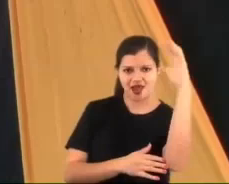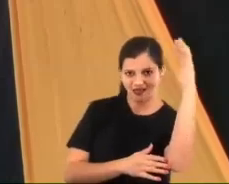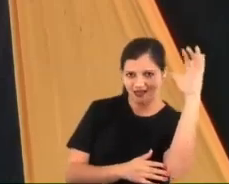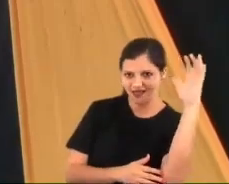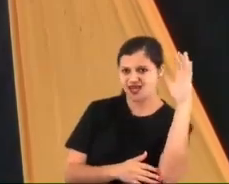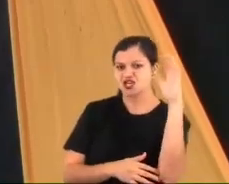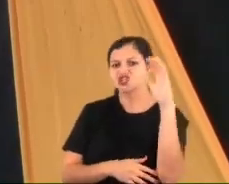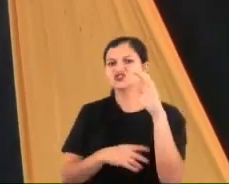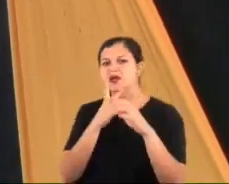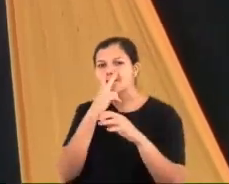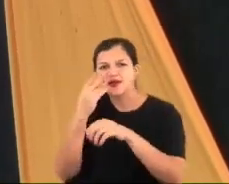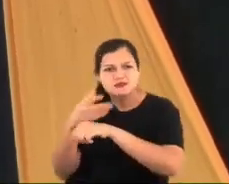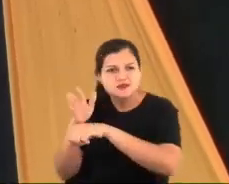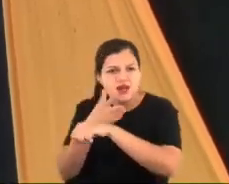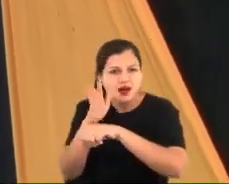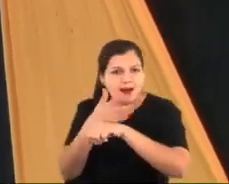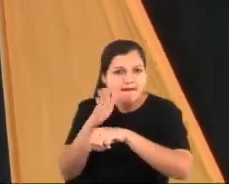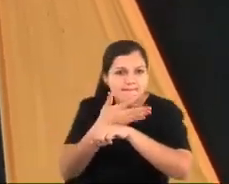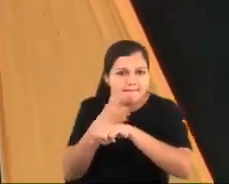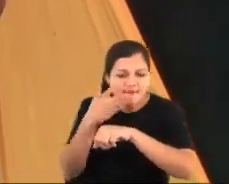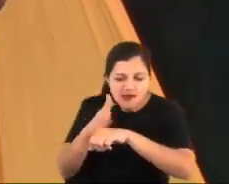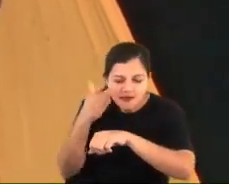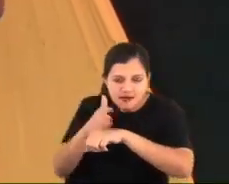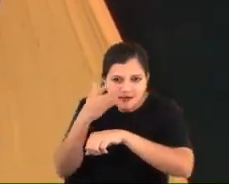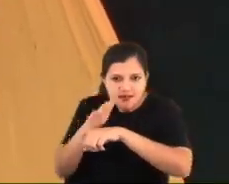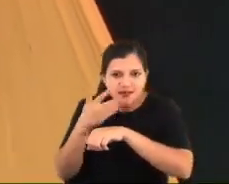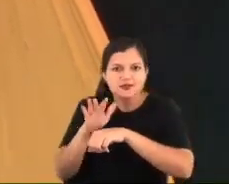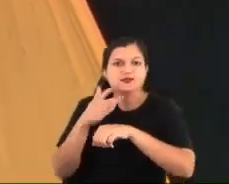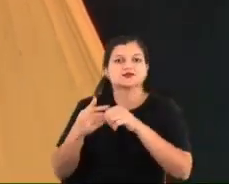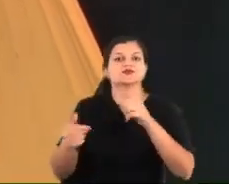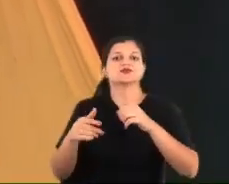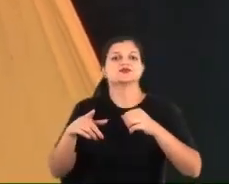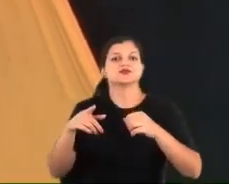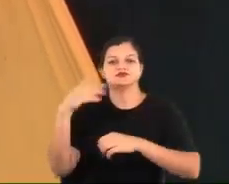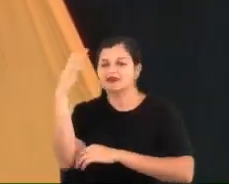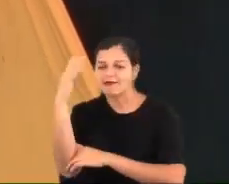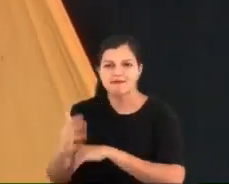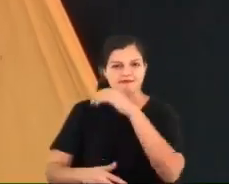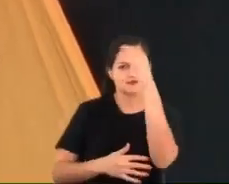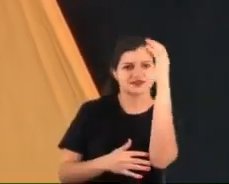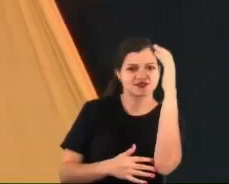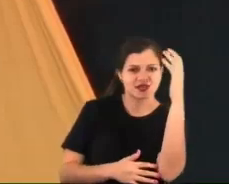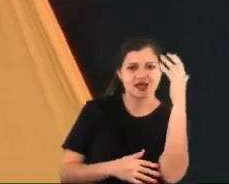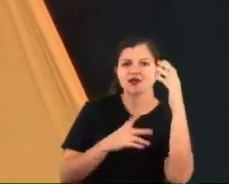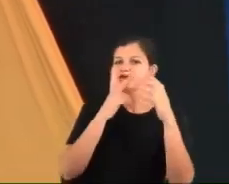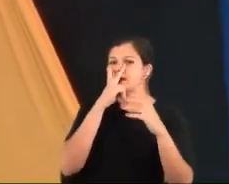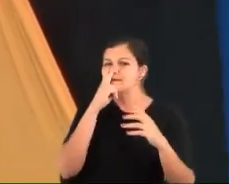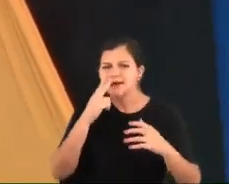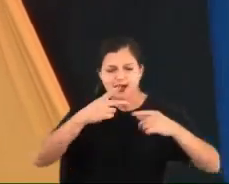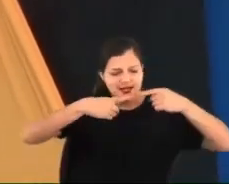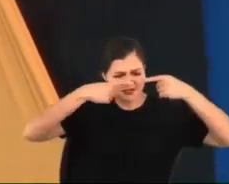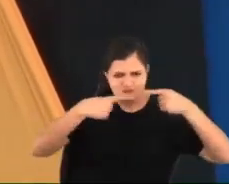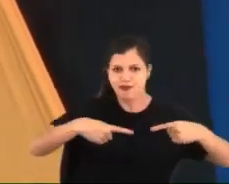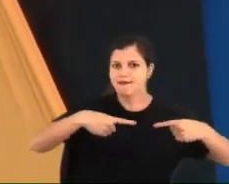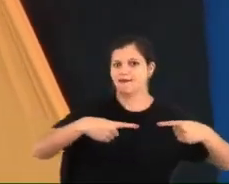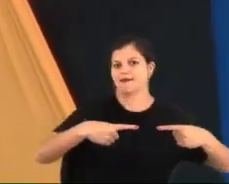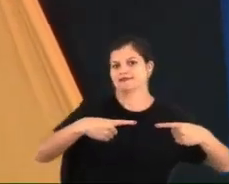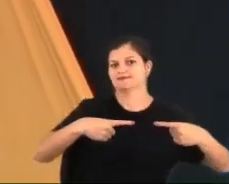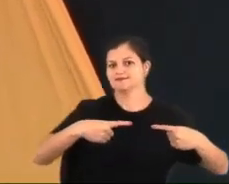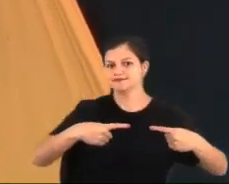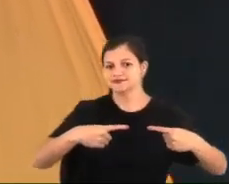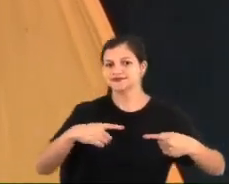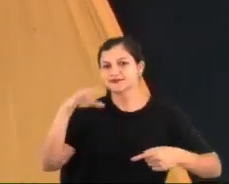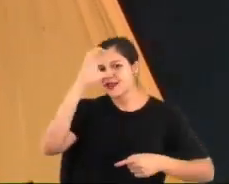é do que um treinamento para a guerra. Você vai treinar ali no ambiente de selva como se estivesse realmente participando de uma guerra.